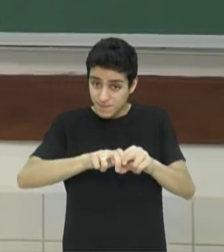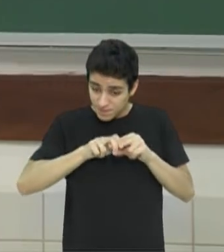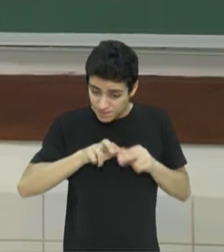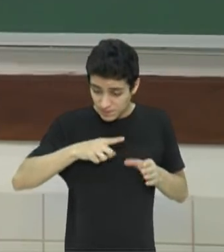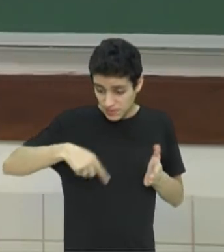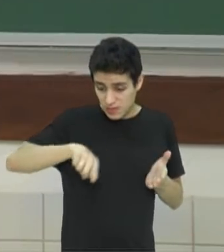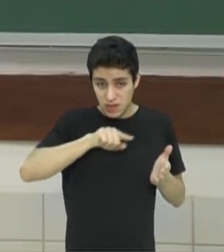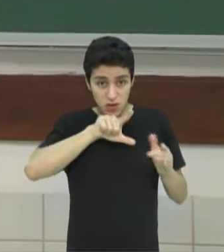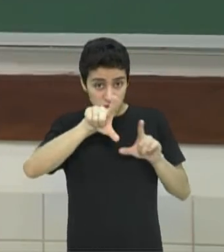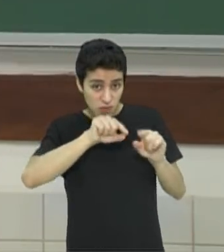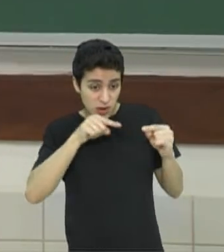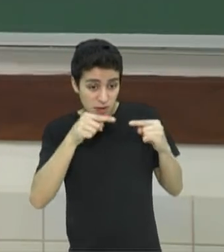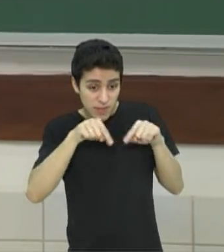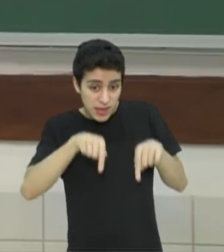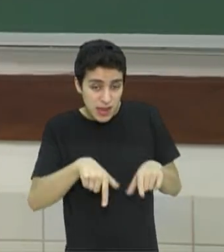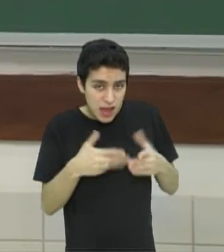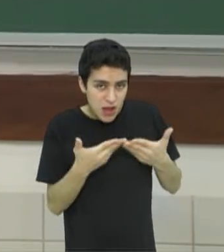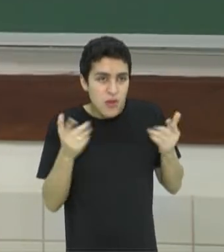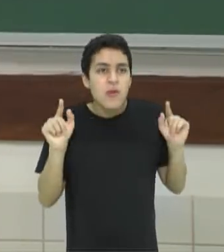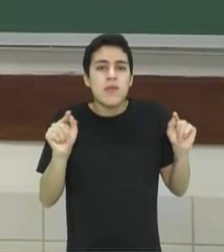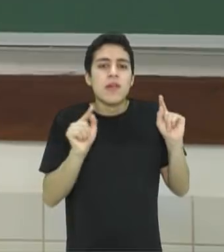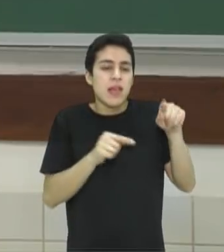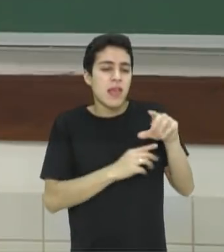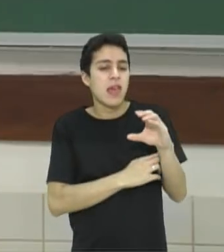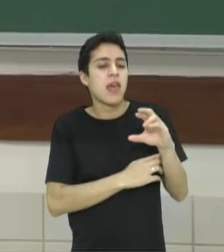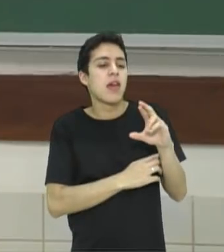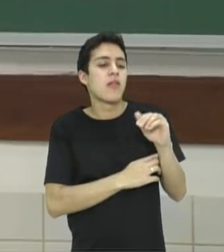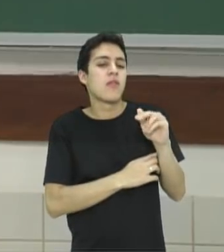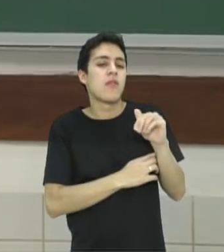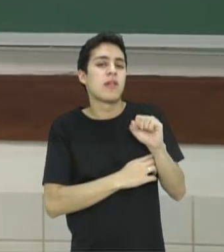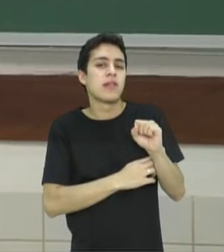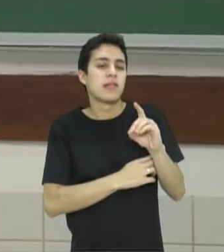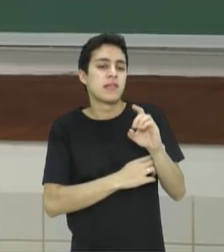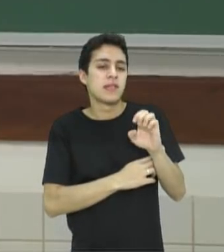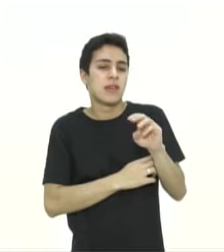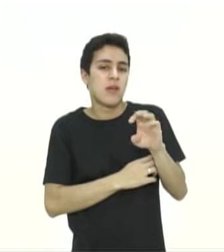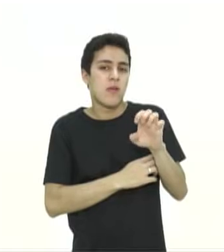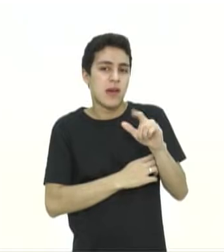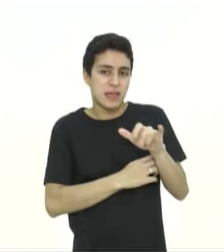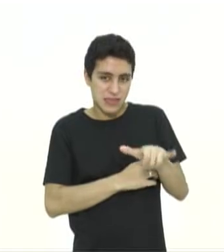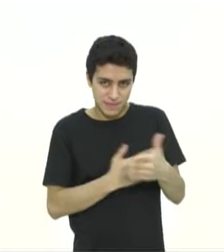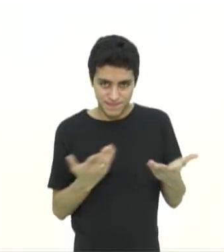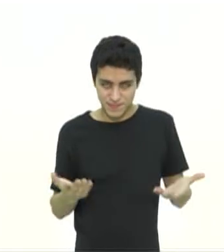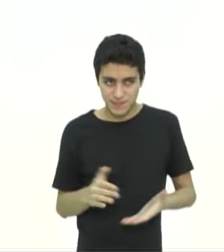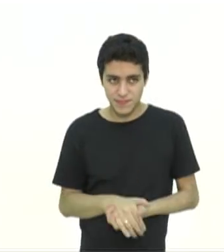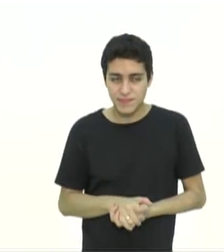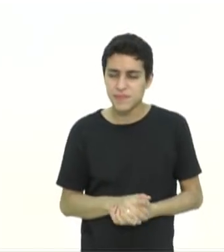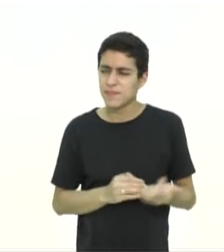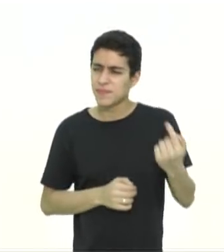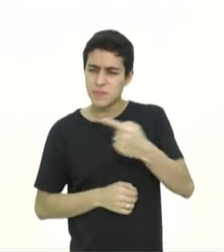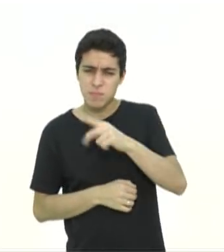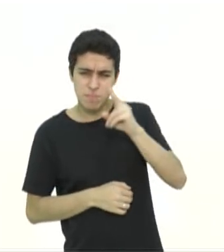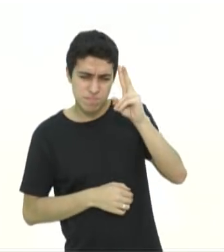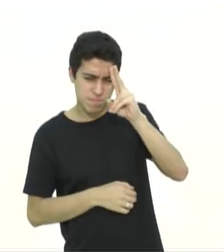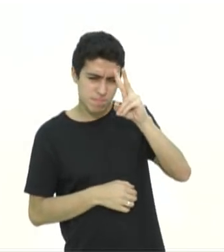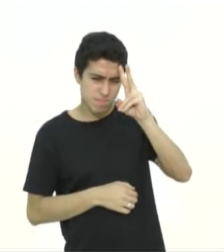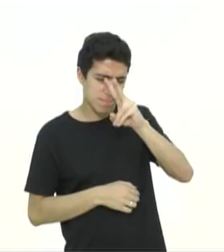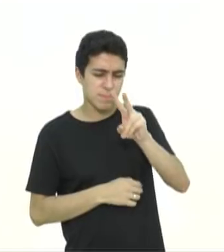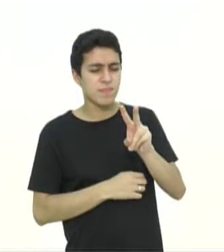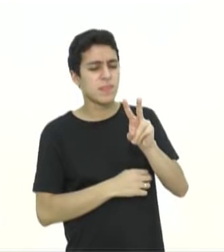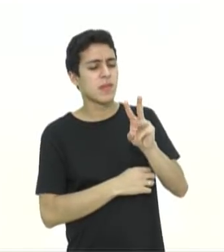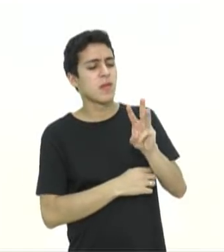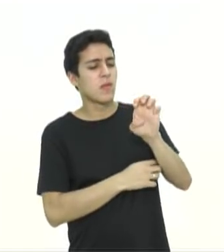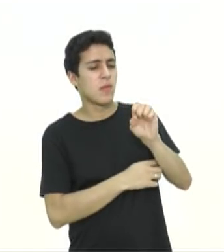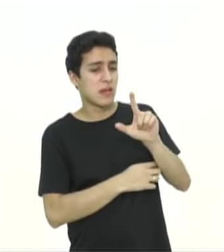nós escolhemos para a aula de hoje as Crônicas de Wesley. E eu trago essas Crônicas de Wesley para